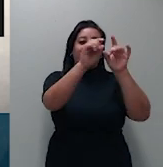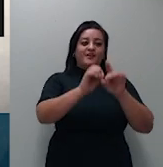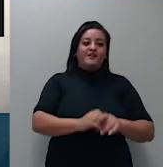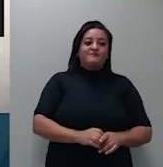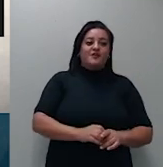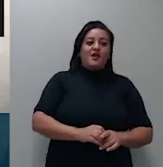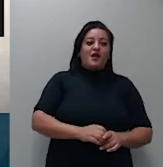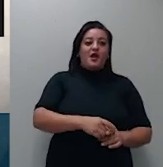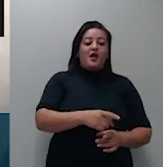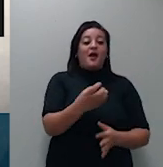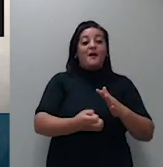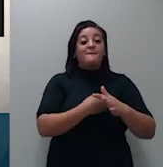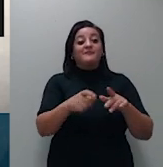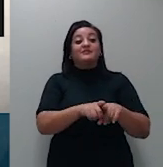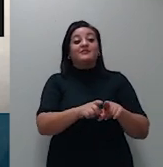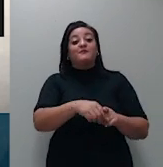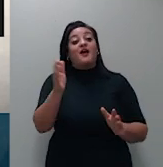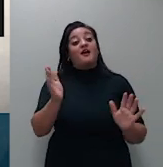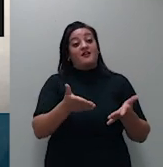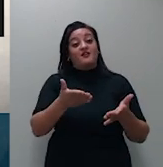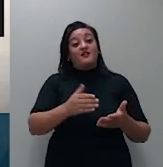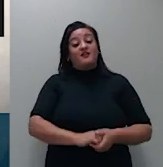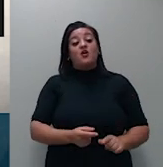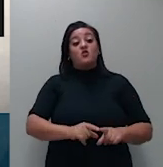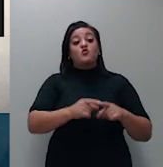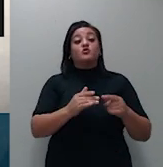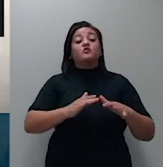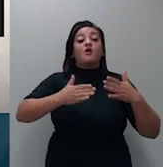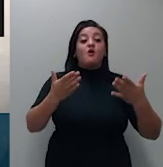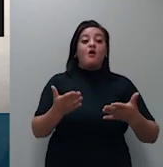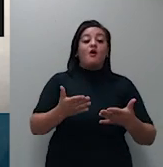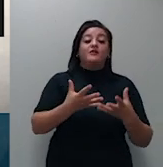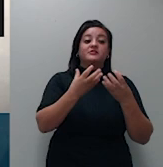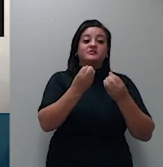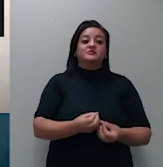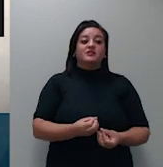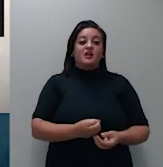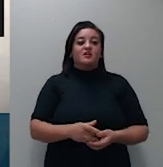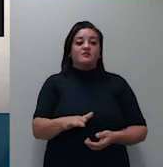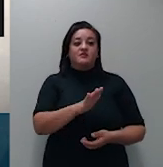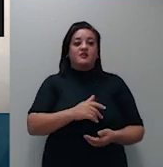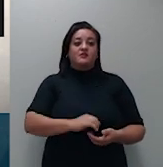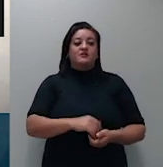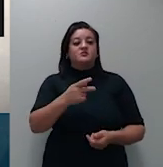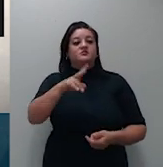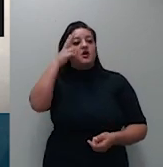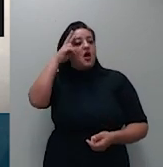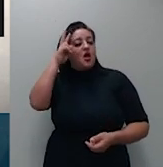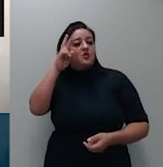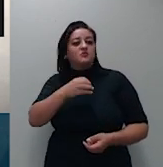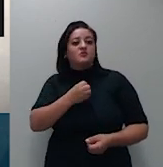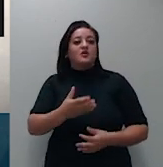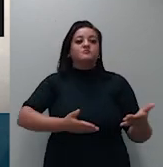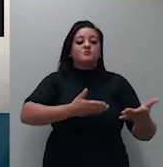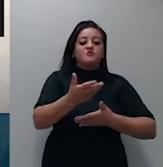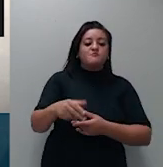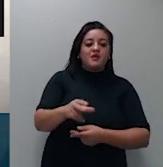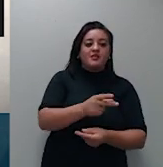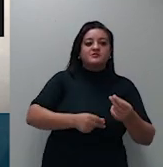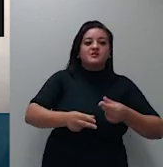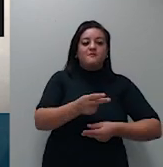impetrante a recorrente contra Qual foi deferida ao histórico de movimentação bancária